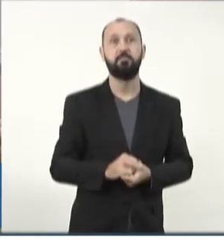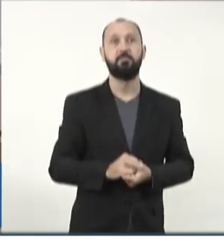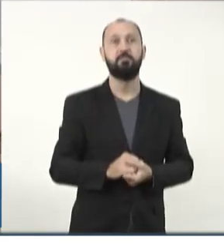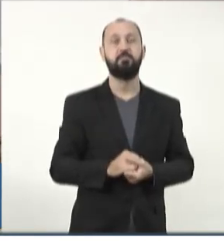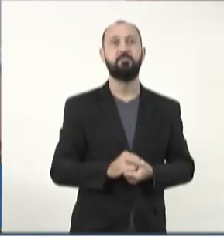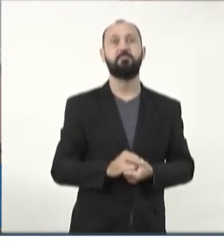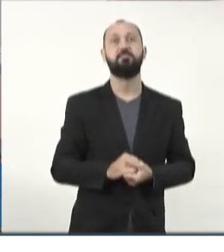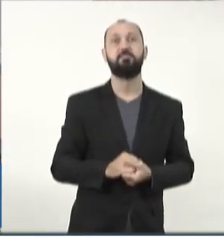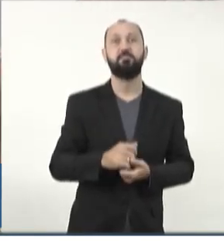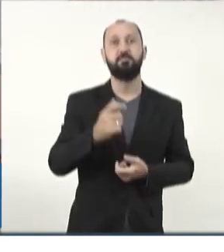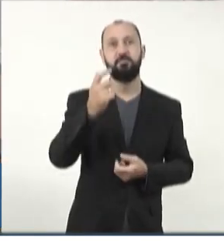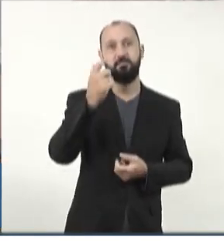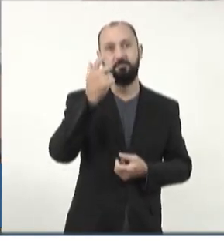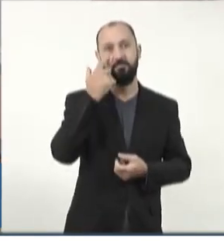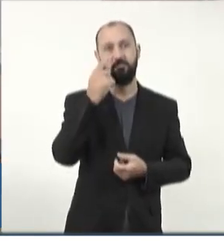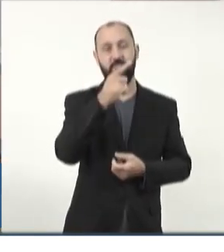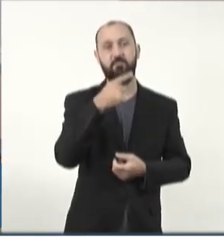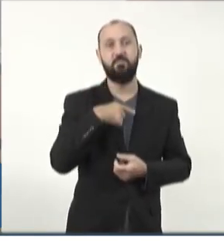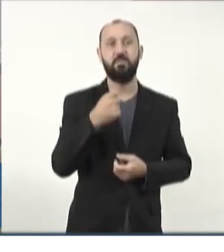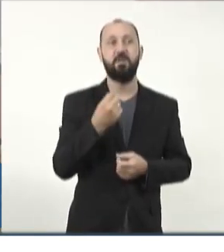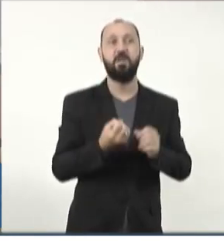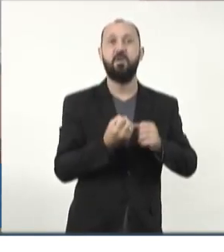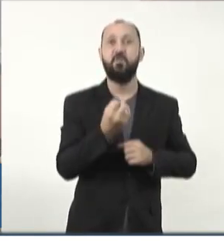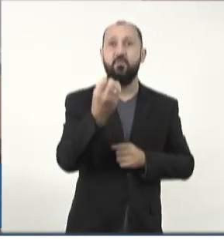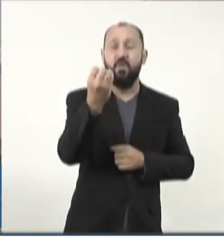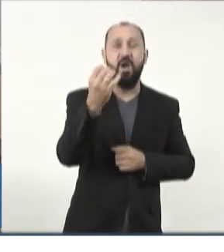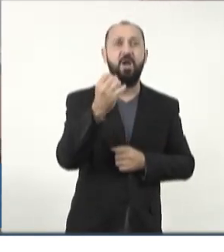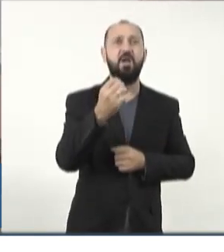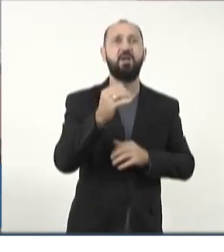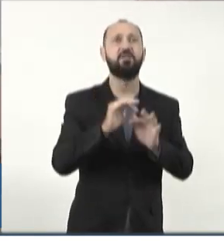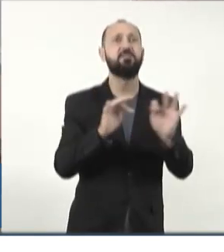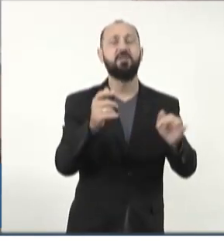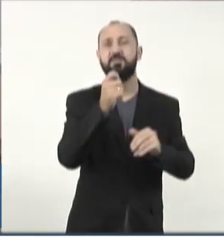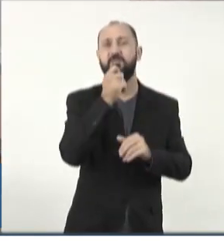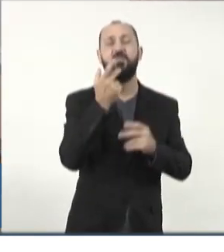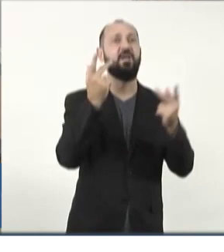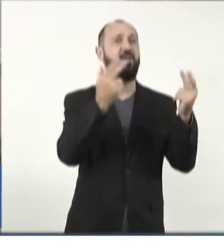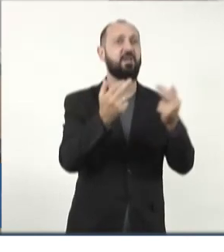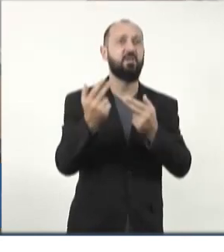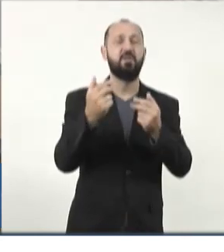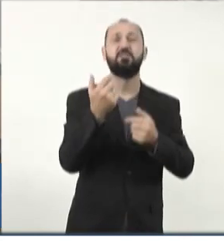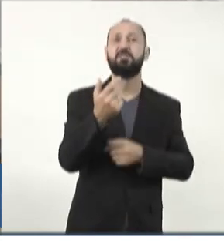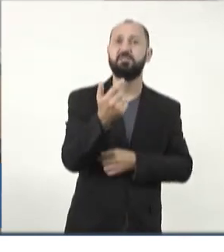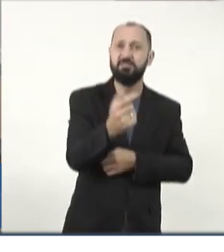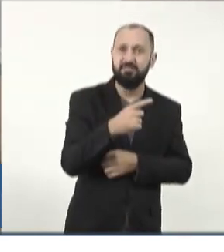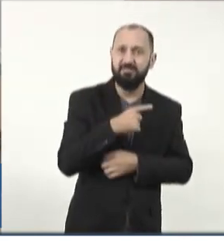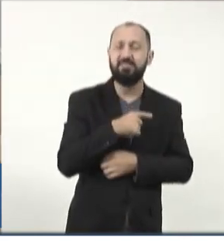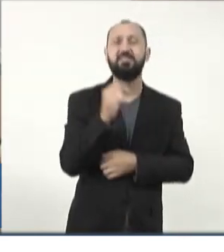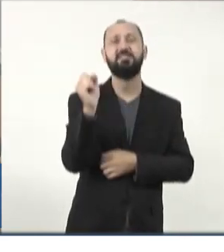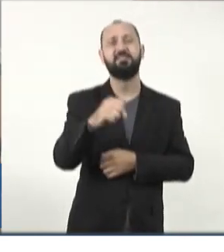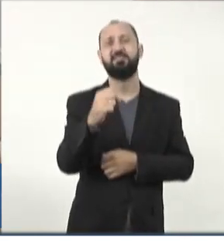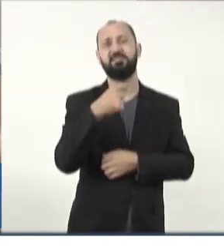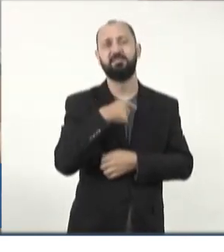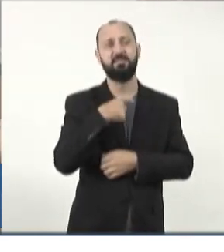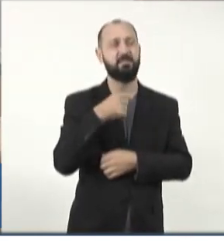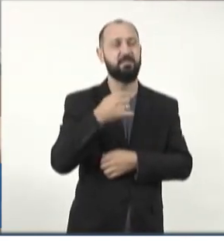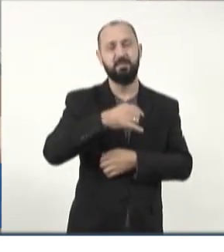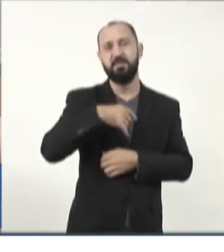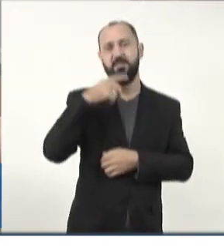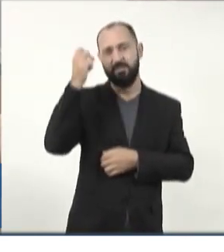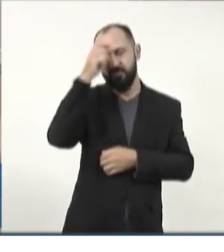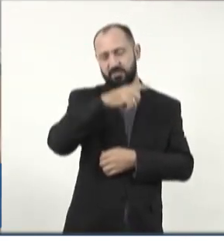Ele, olha a pista dele. Ele viaja. É muito diferente. Não adianta a gente falar que isso aqui não existe, porque isso aqui existe. Isso aqui impede que a